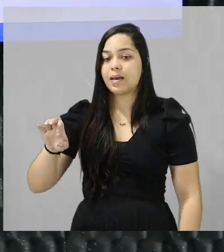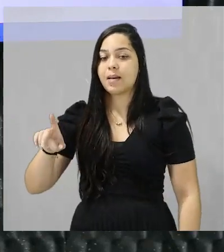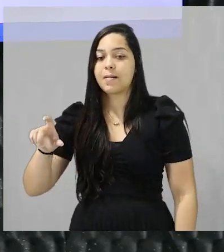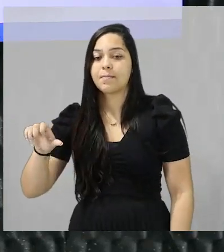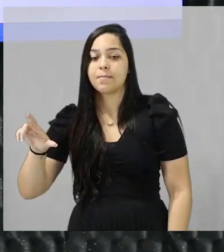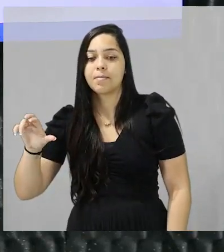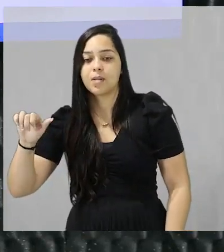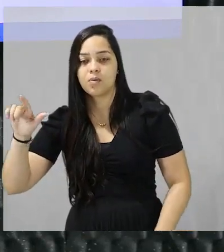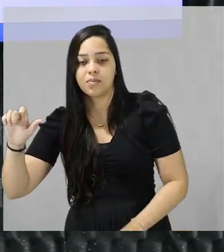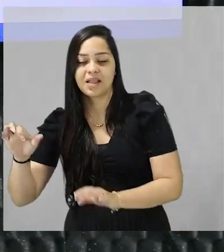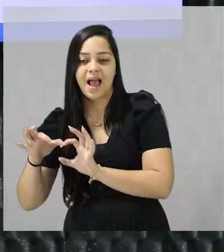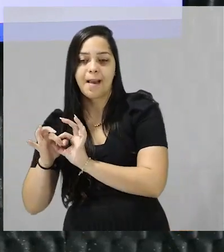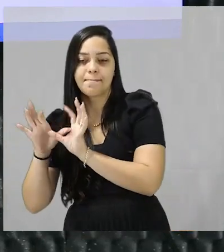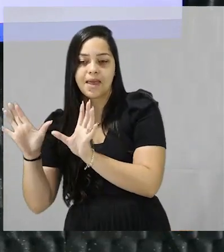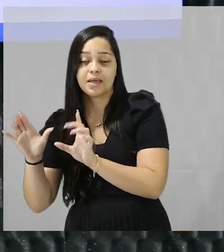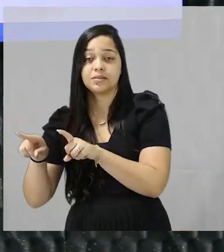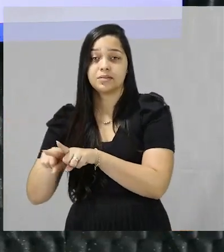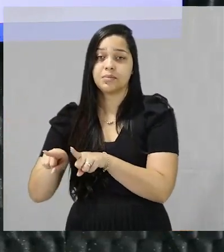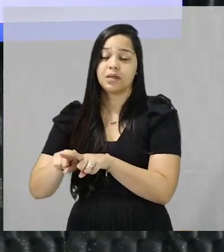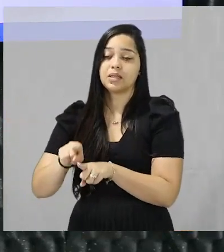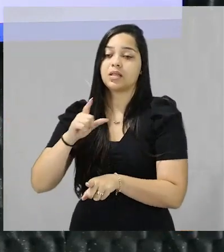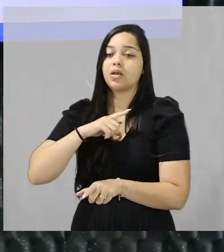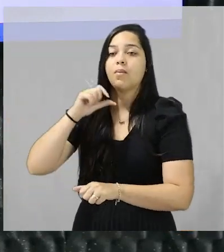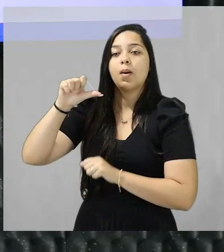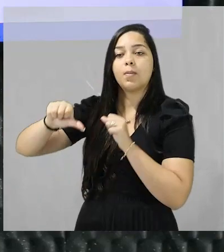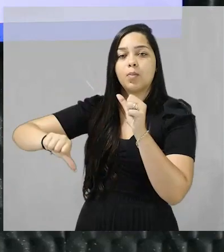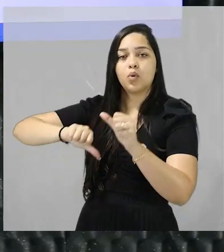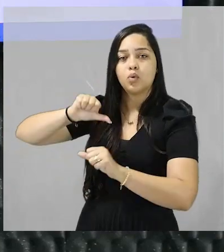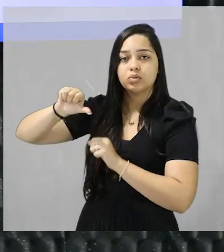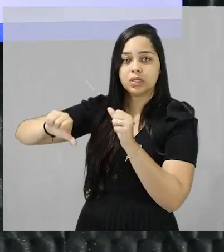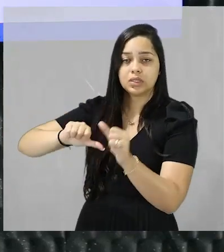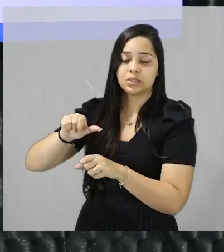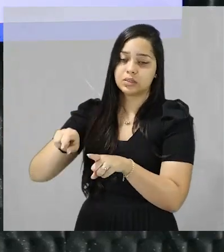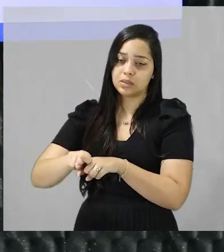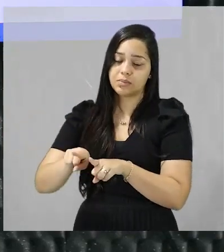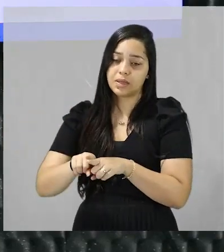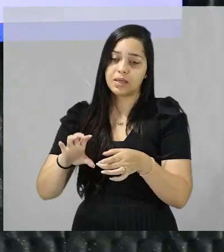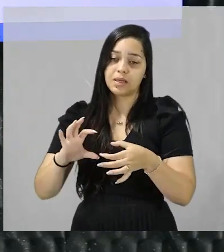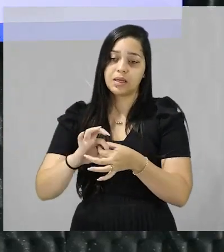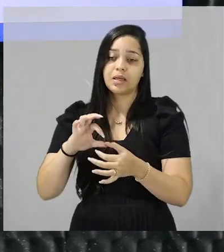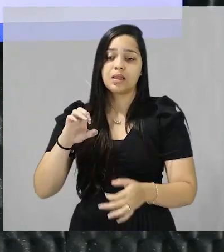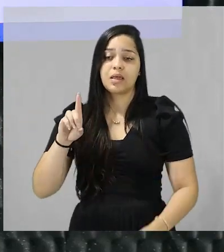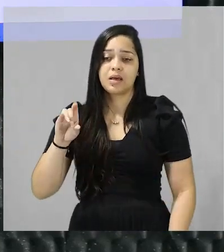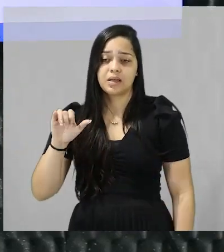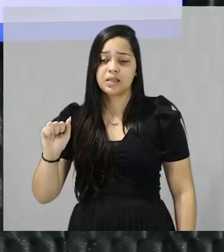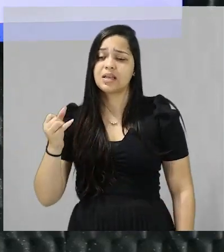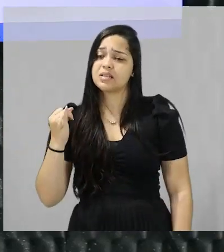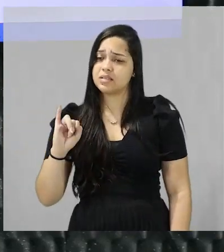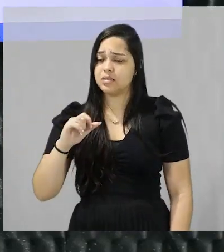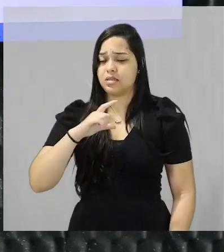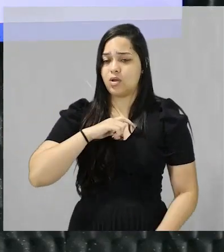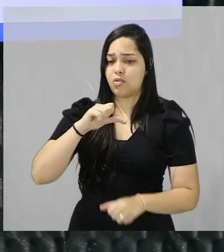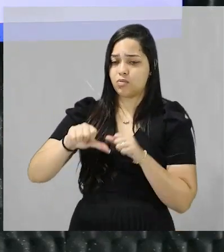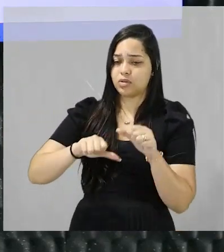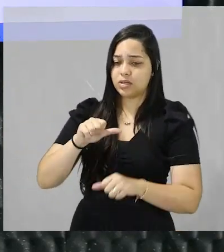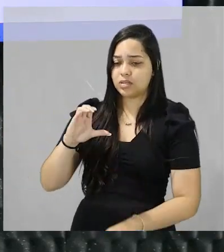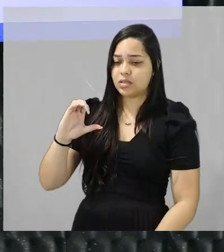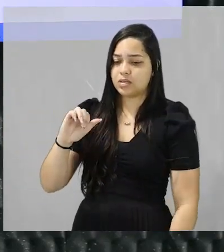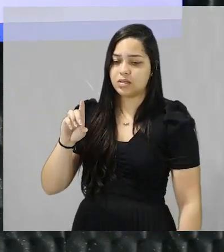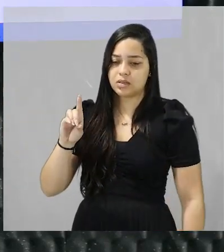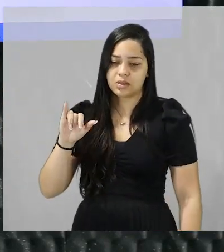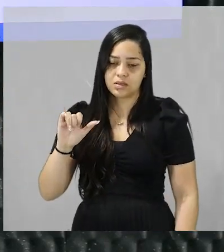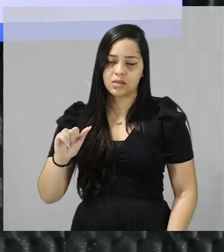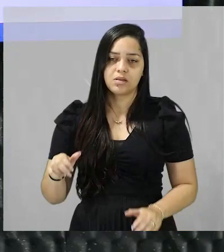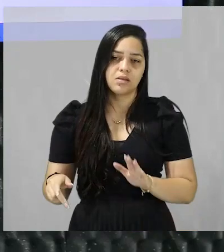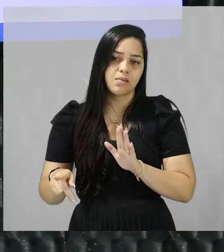estrutura aberta. Então, nós temos uma mudança na cadeia. Se nós temos uma mudança na cadeia, não vai ser um caso